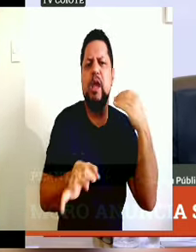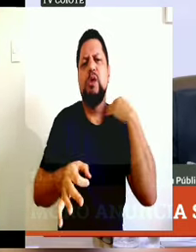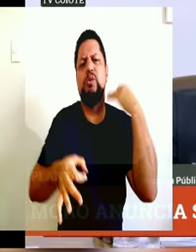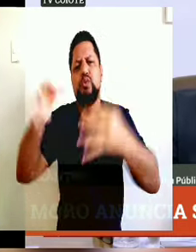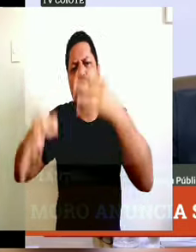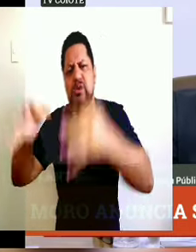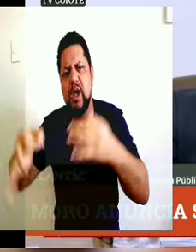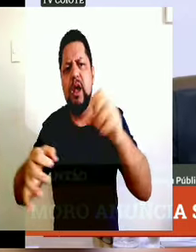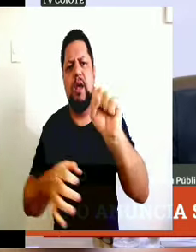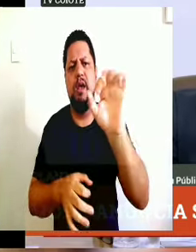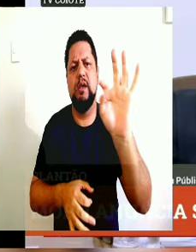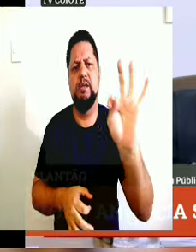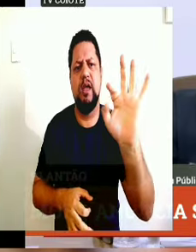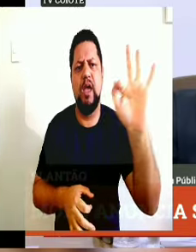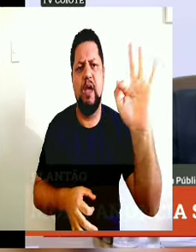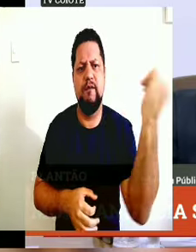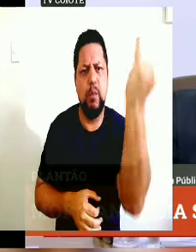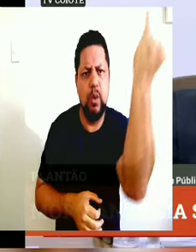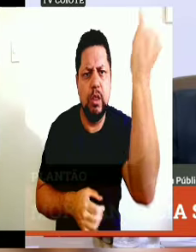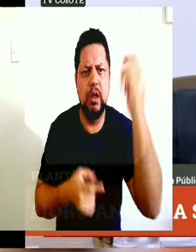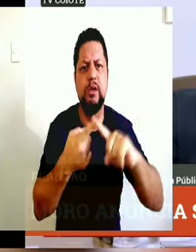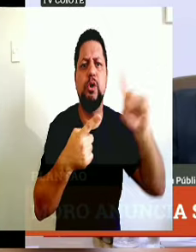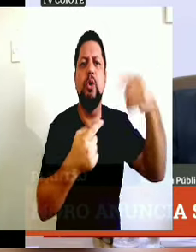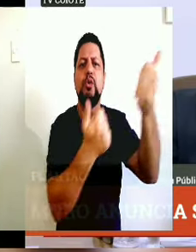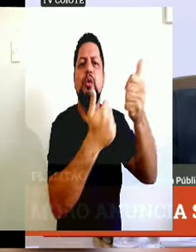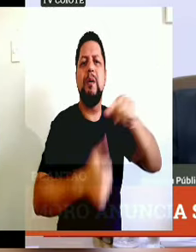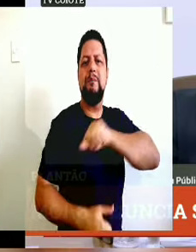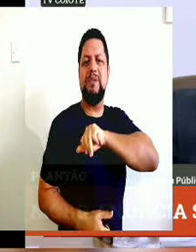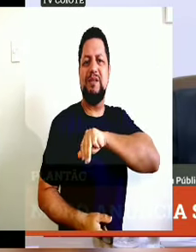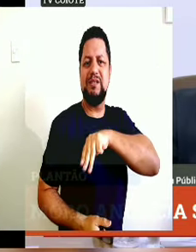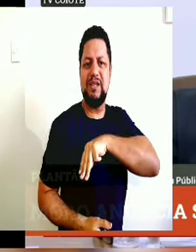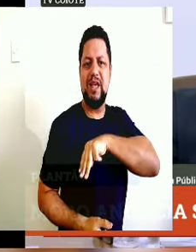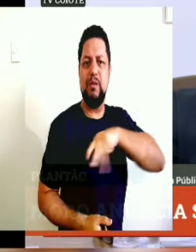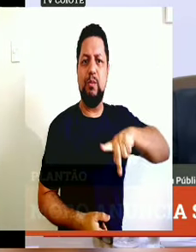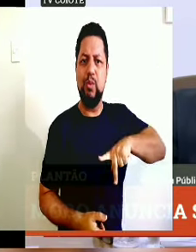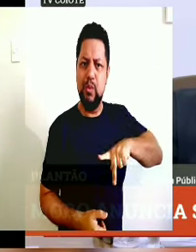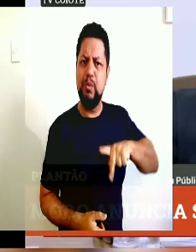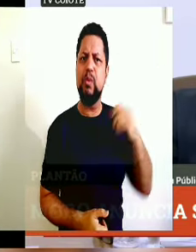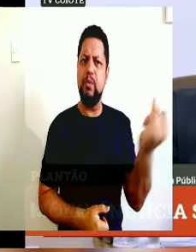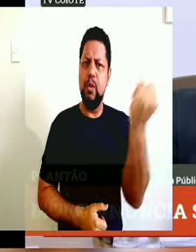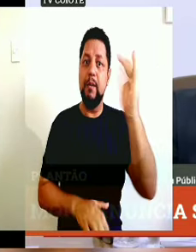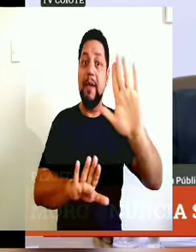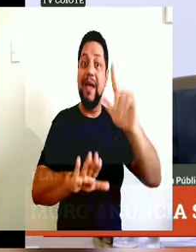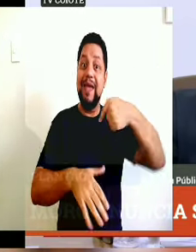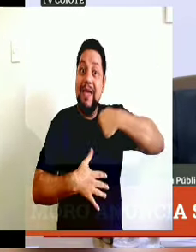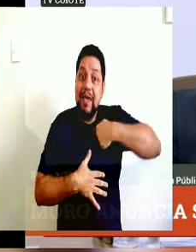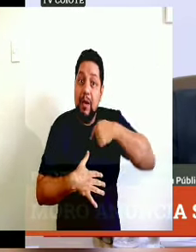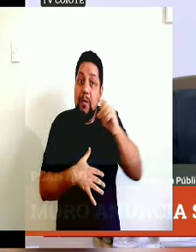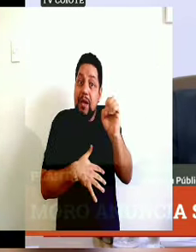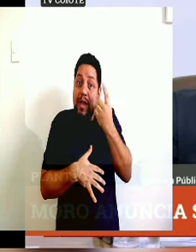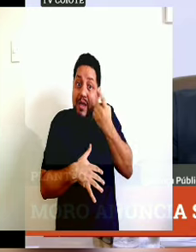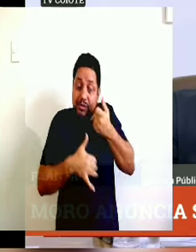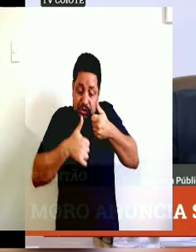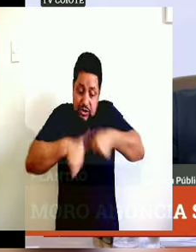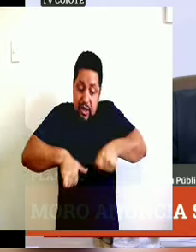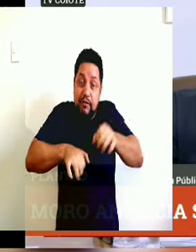Judiciário, Supremo Tribunal Federal, Ministério Público, mas entendi que pelo meu passado de juiz e